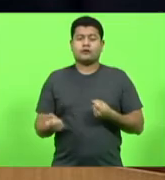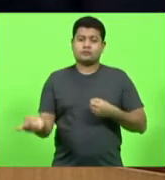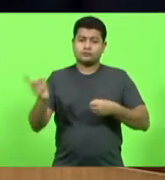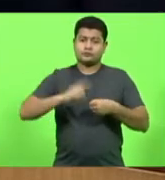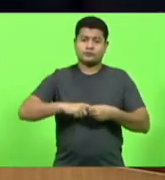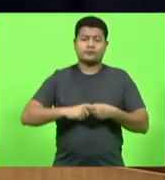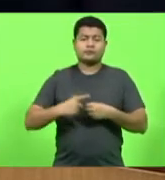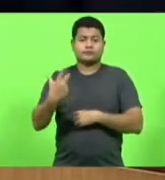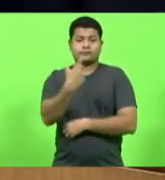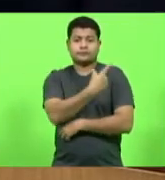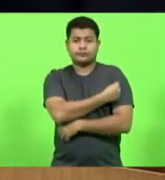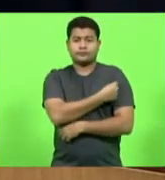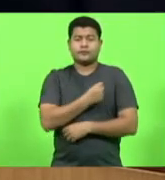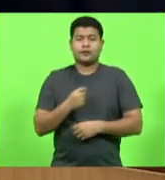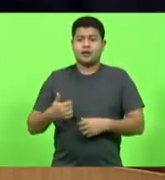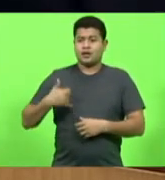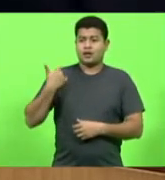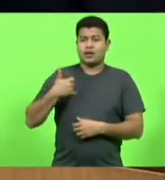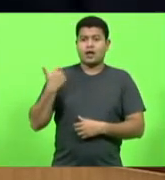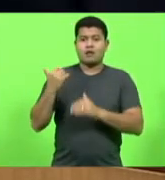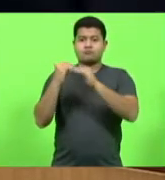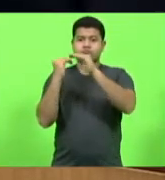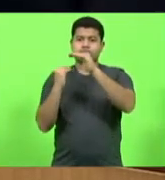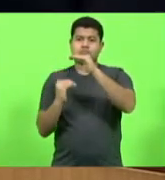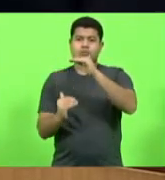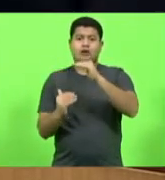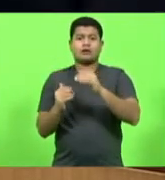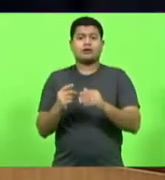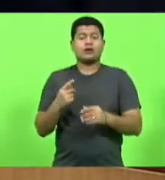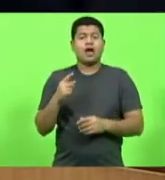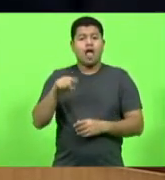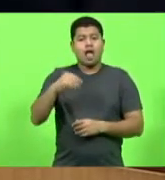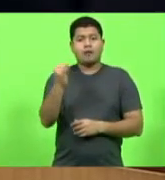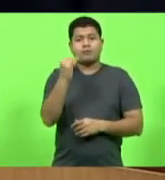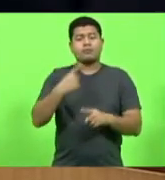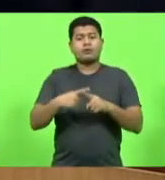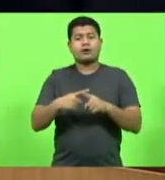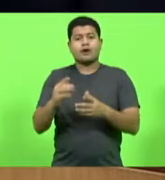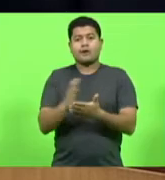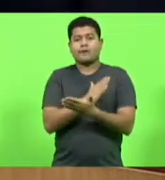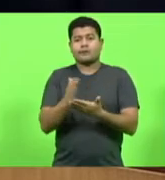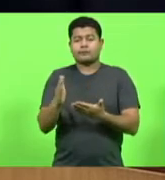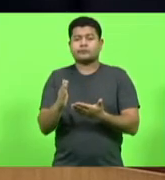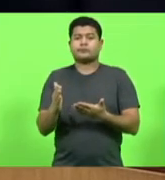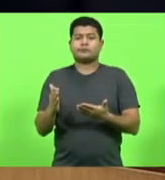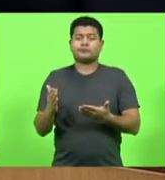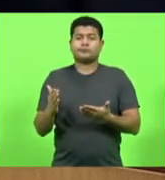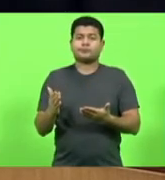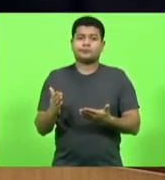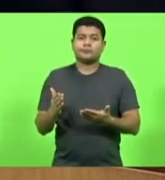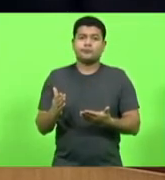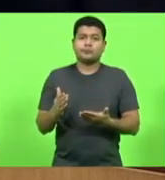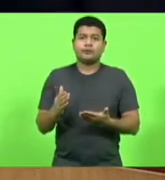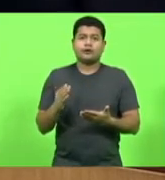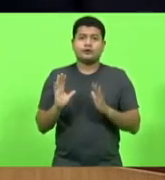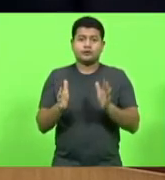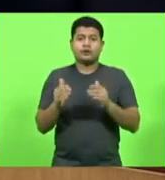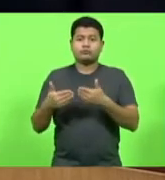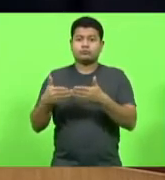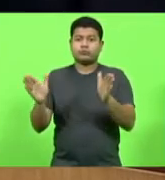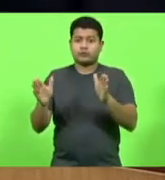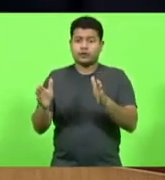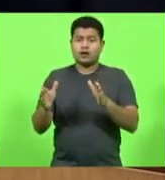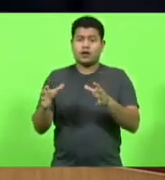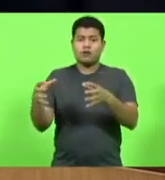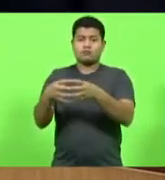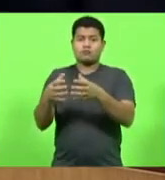vacinação por idade. Isso é importante, porque em alguns casos está aberto a vacina para grupos